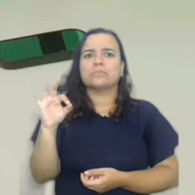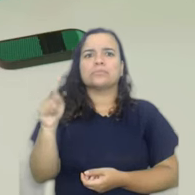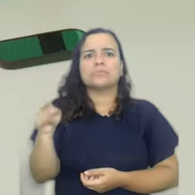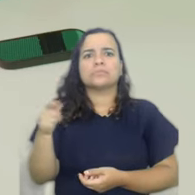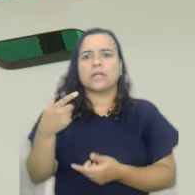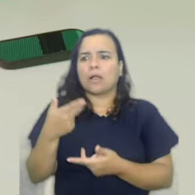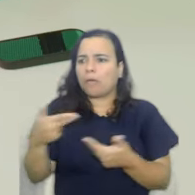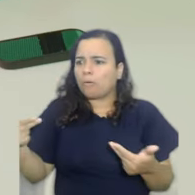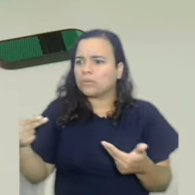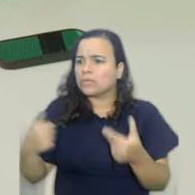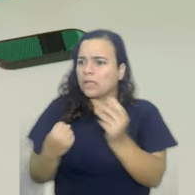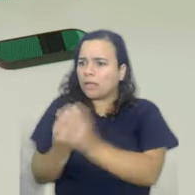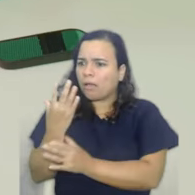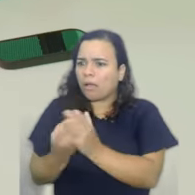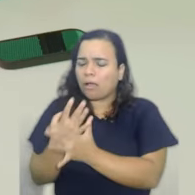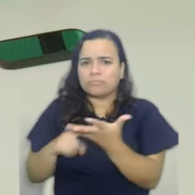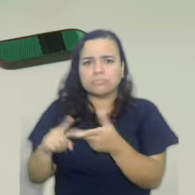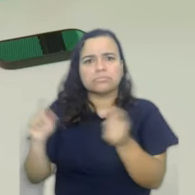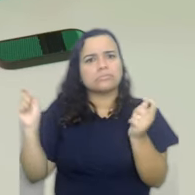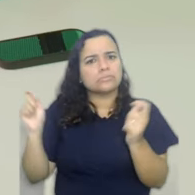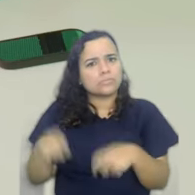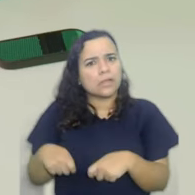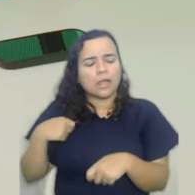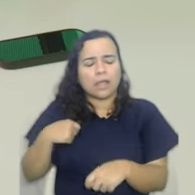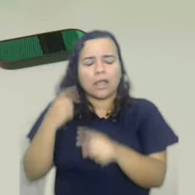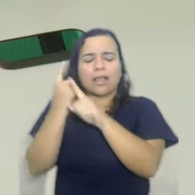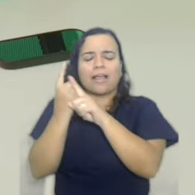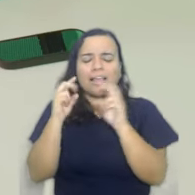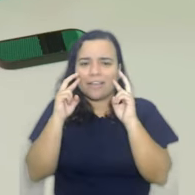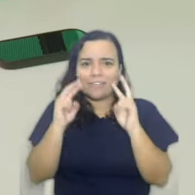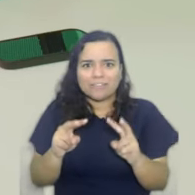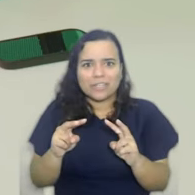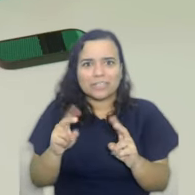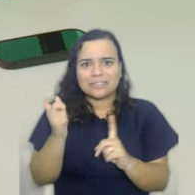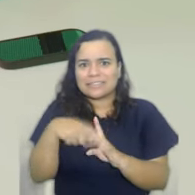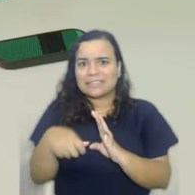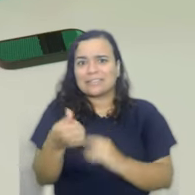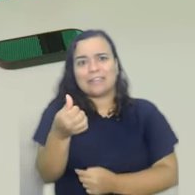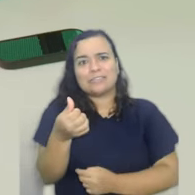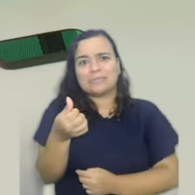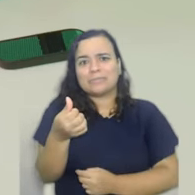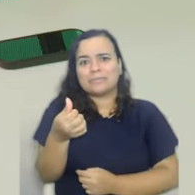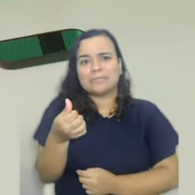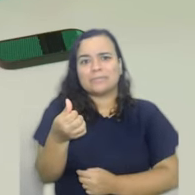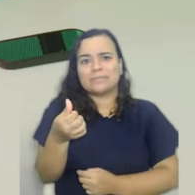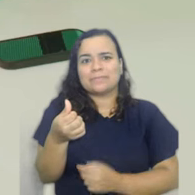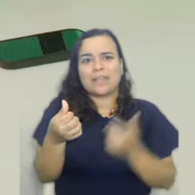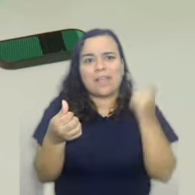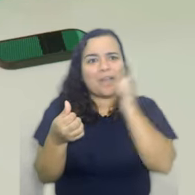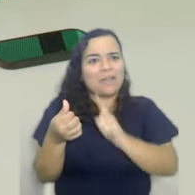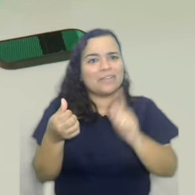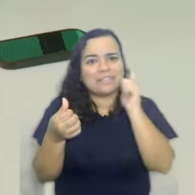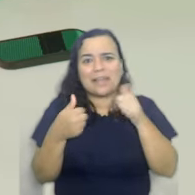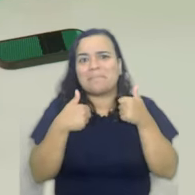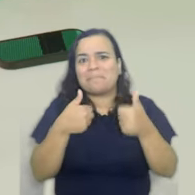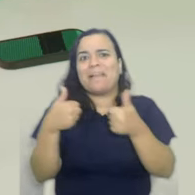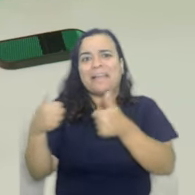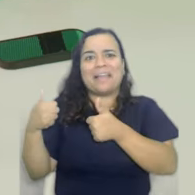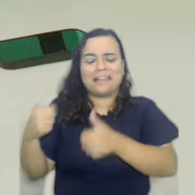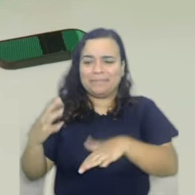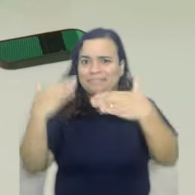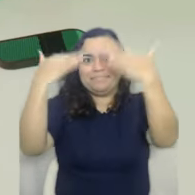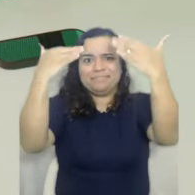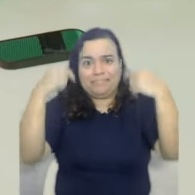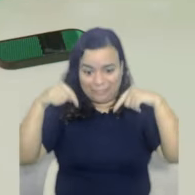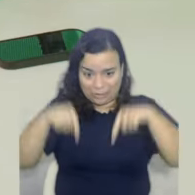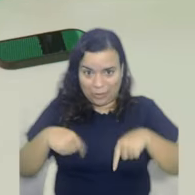coisas tal e a hora que eu vi Menos de se meses eu tava com a portinha aberta ali né se eu tô aqui hoje